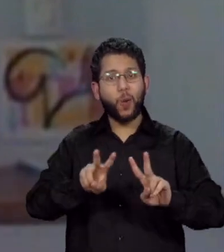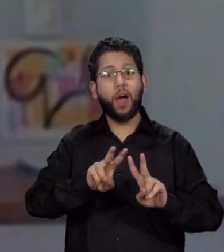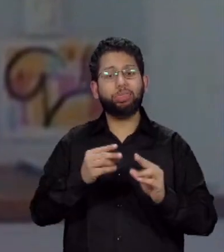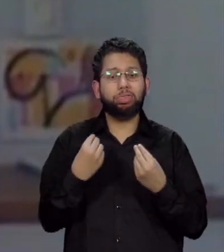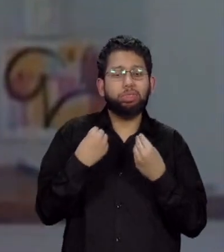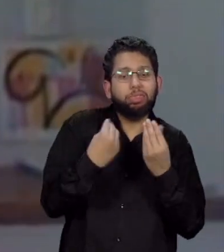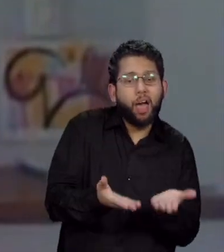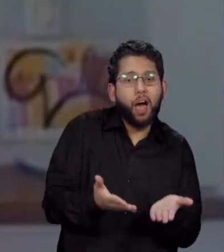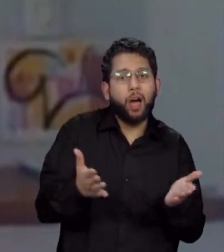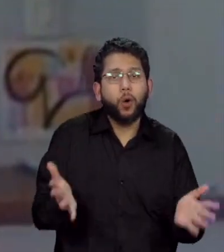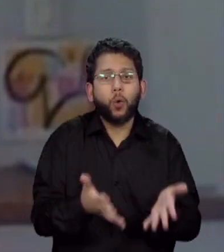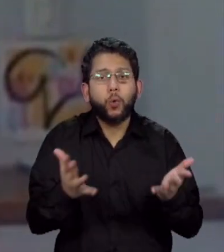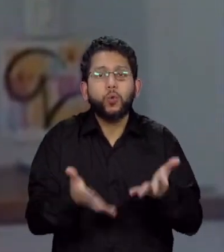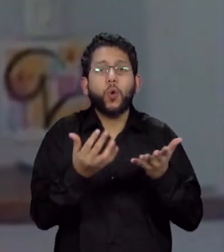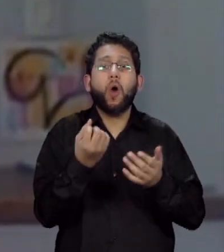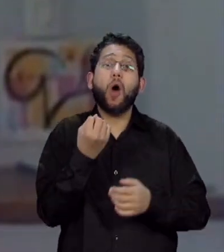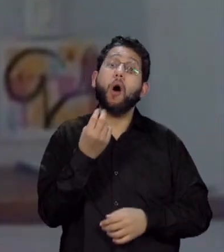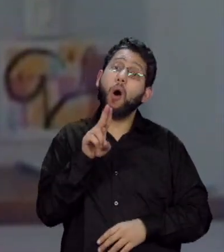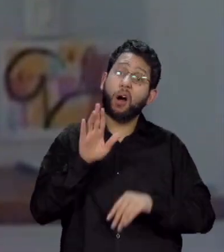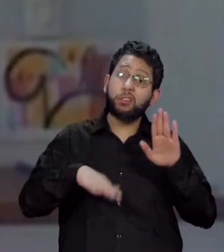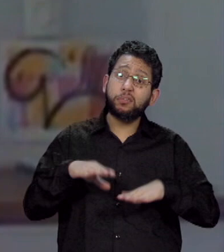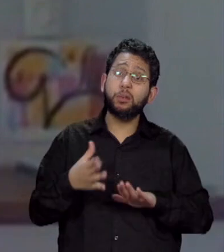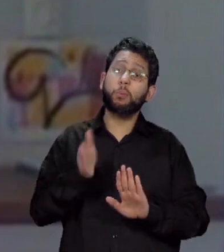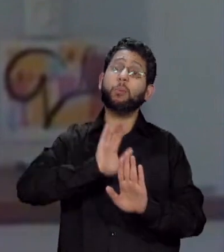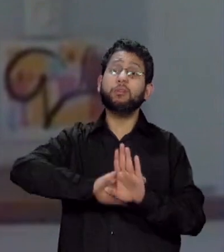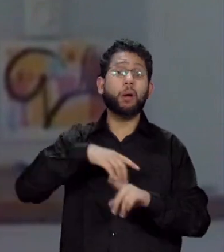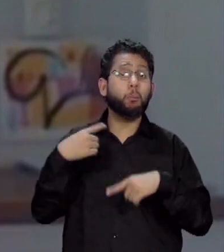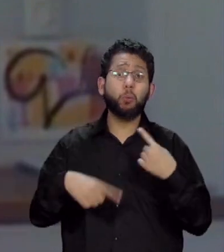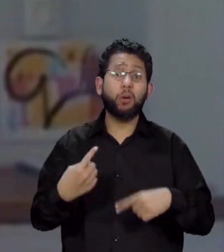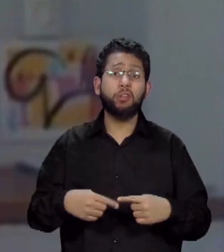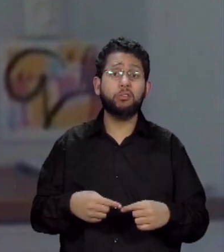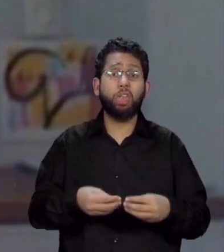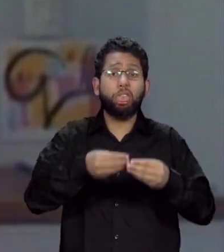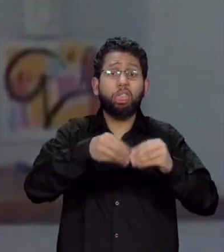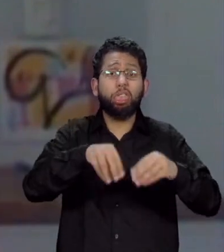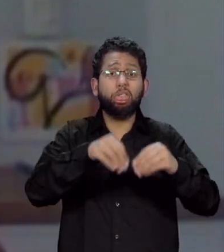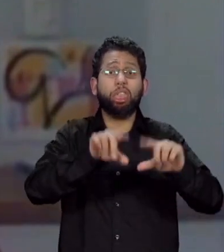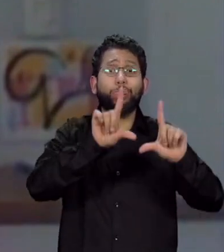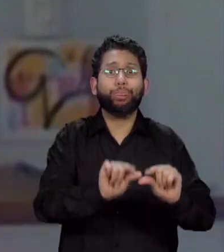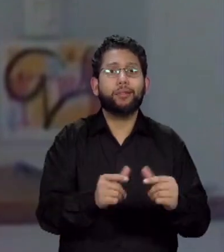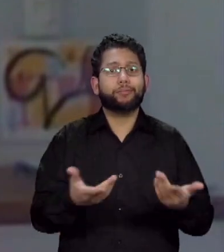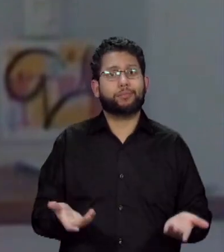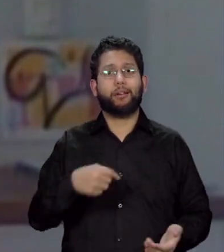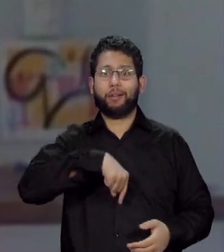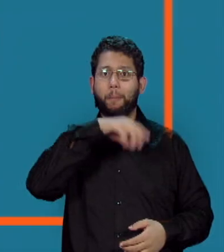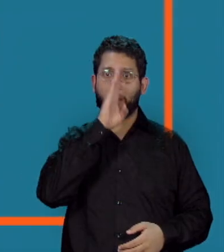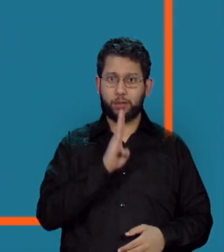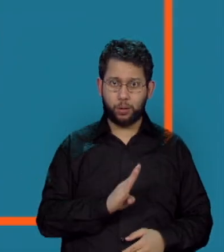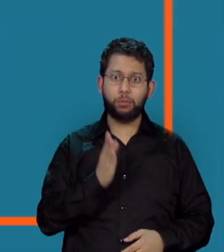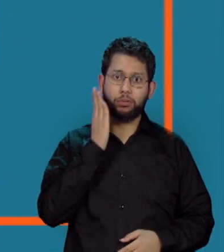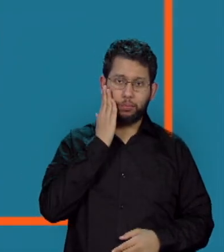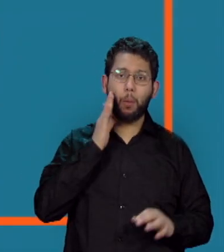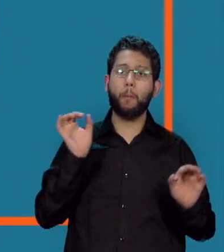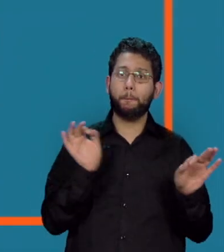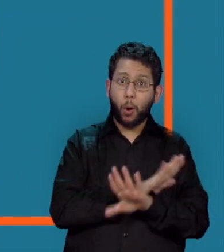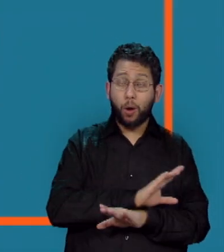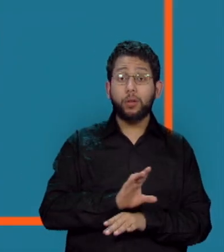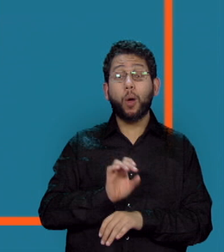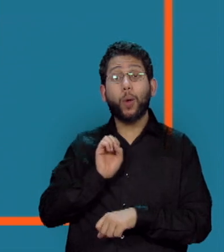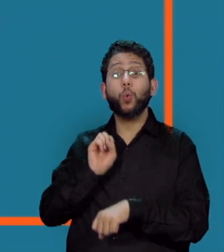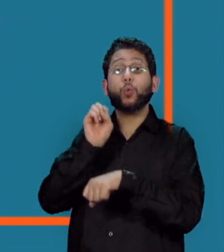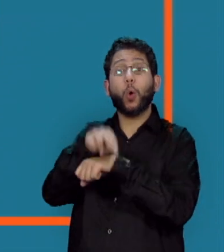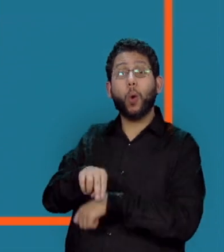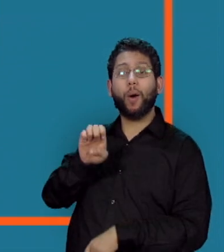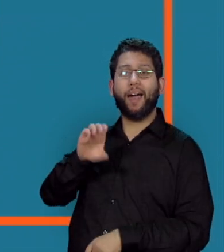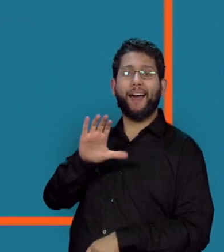floresça, né? Depois de ter entendido um pouco como é que funcionavam as políticas no Brasil, eu fui fazer um doutorado na USP, na Escola de